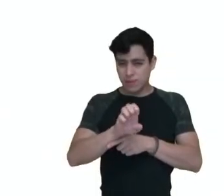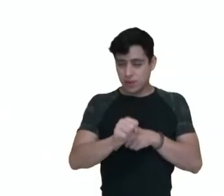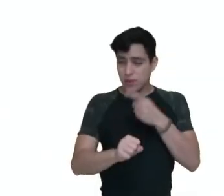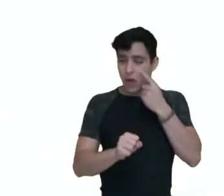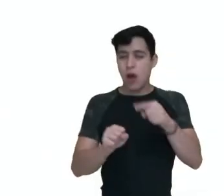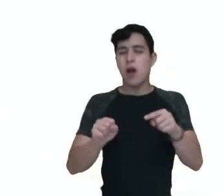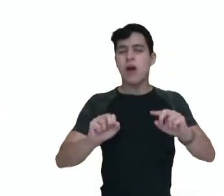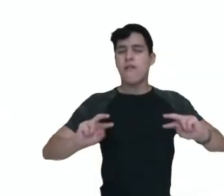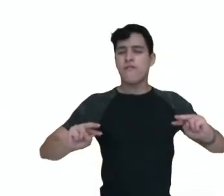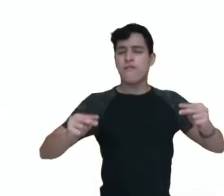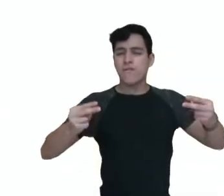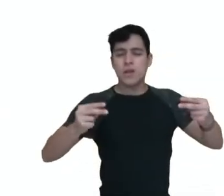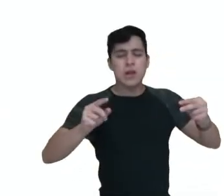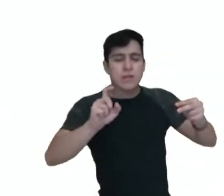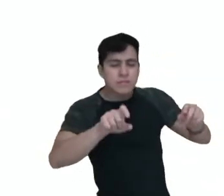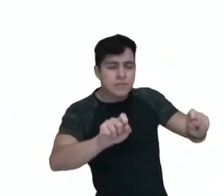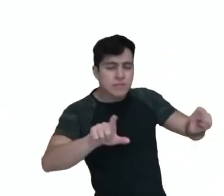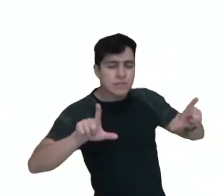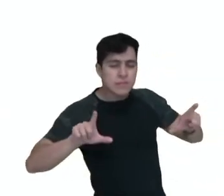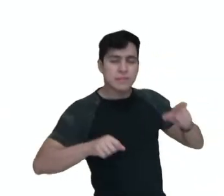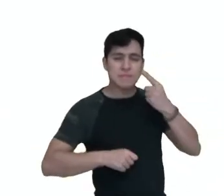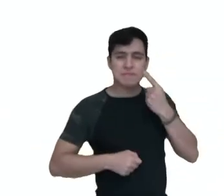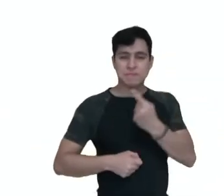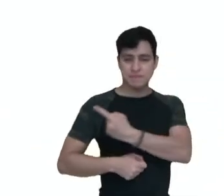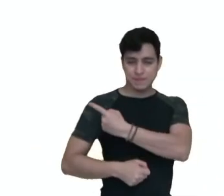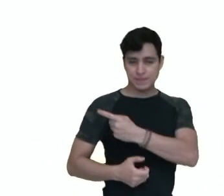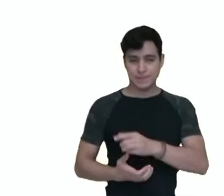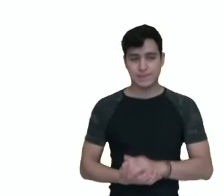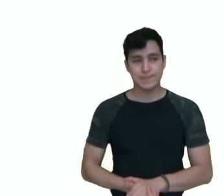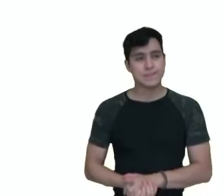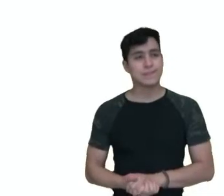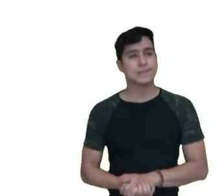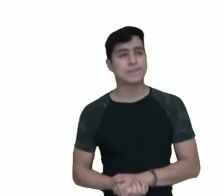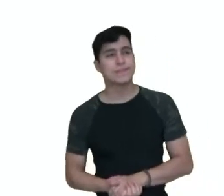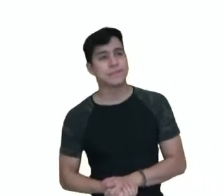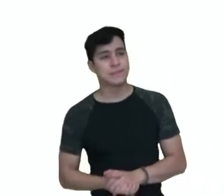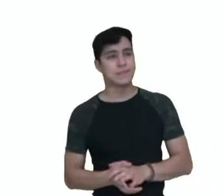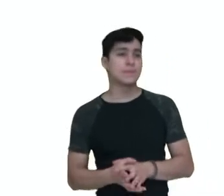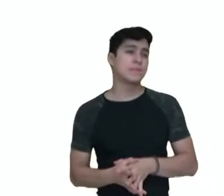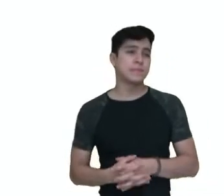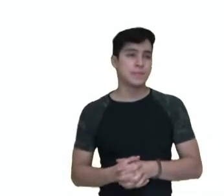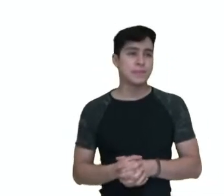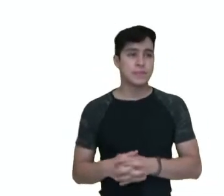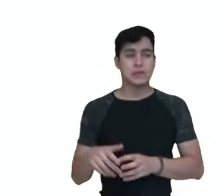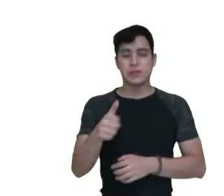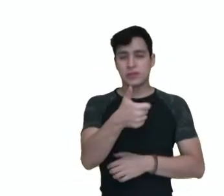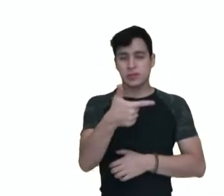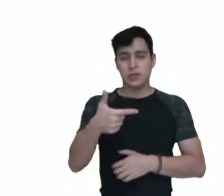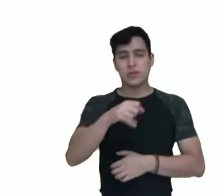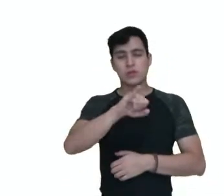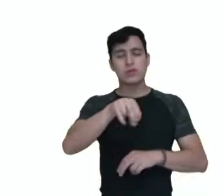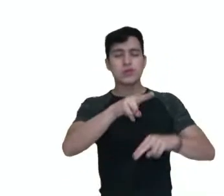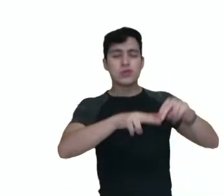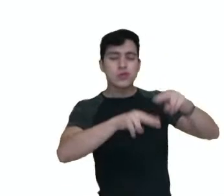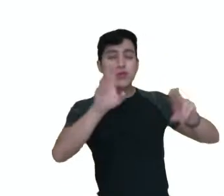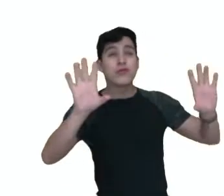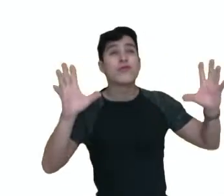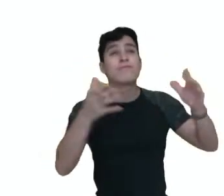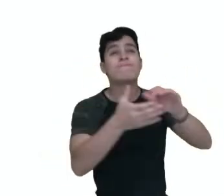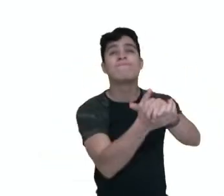de Comunicação do Governo de Paraíso de Tocantins. Em 12 de junho é comemorado o